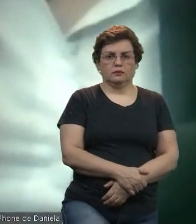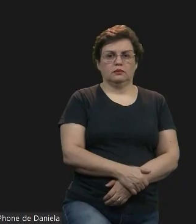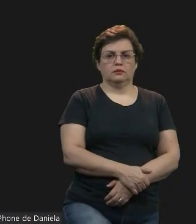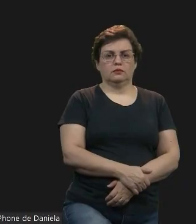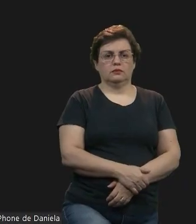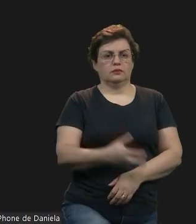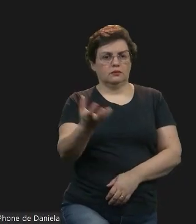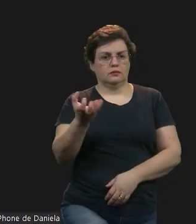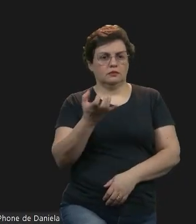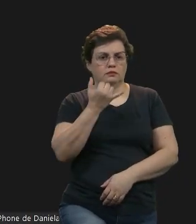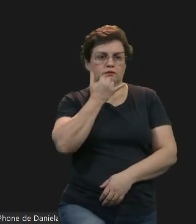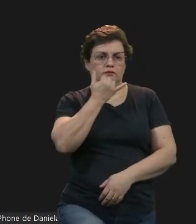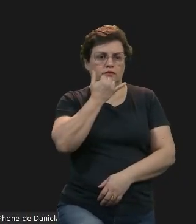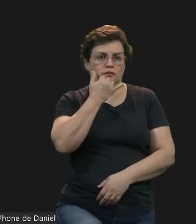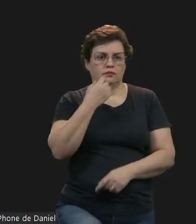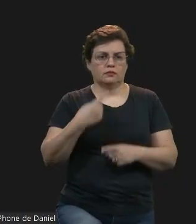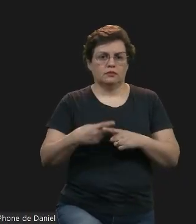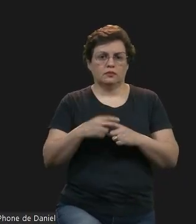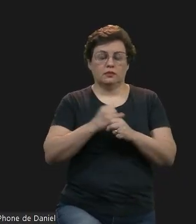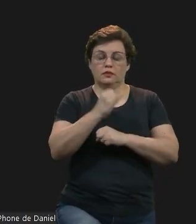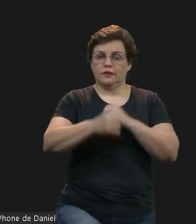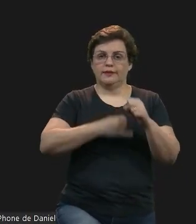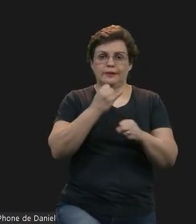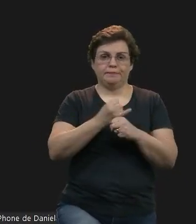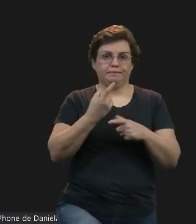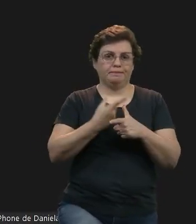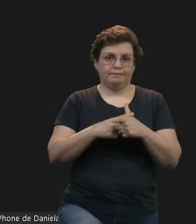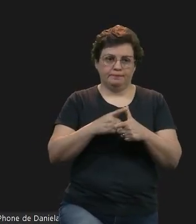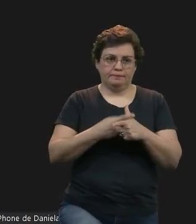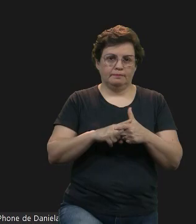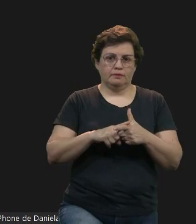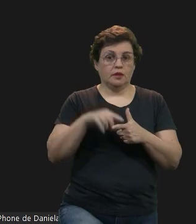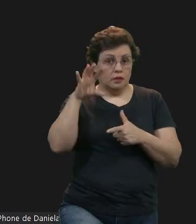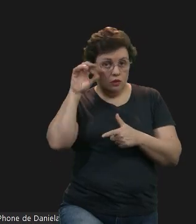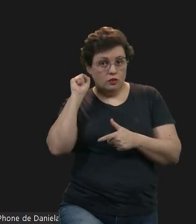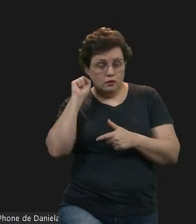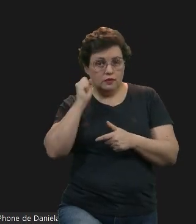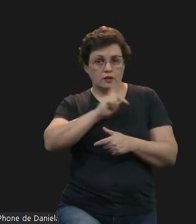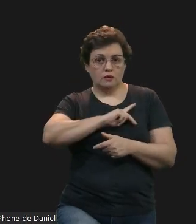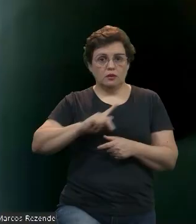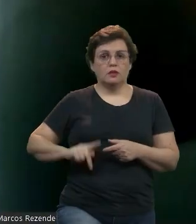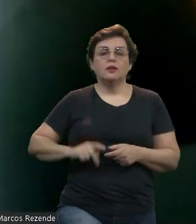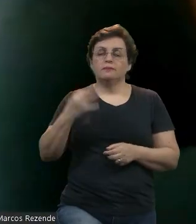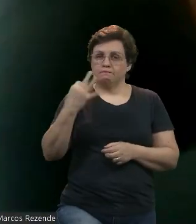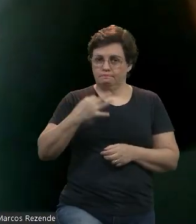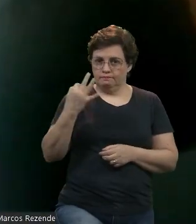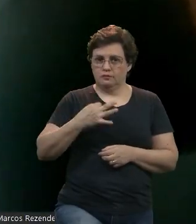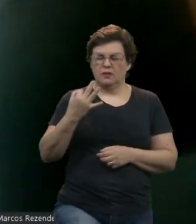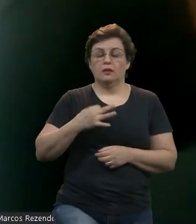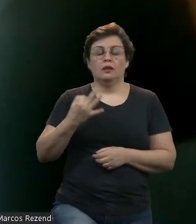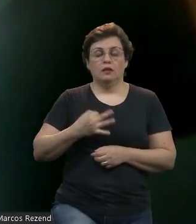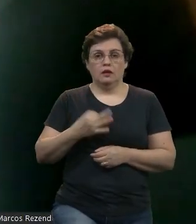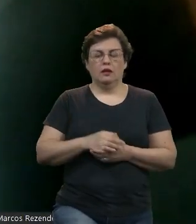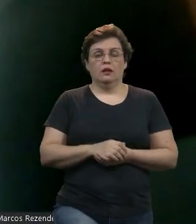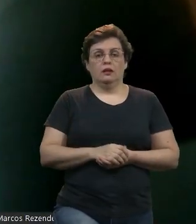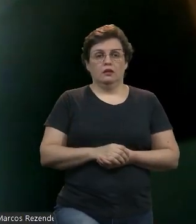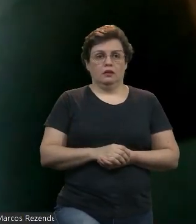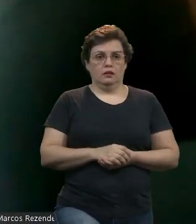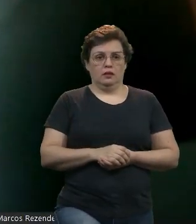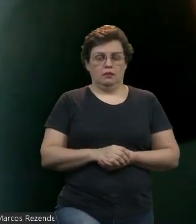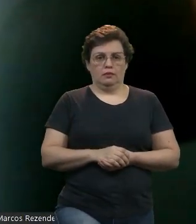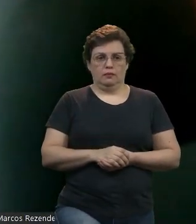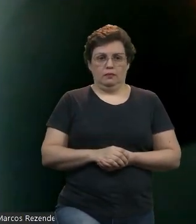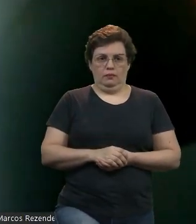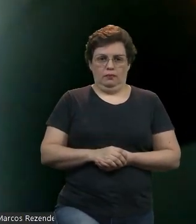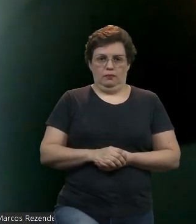Quero pedir perdão porque minha internet deu problema. O senhor está me ouvindo, presidente? Estamos ouvindo. A senhora está ao vivo